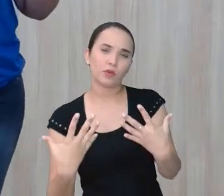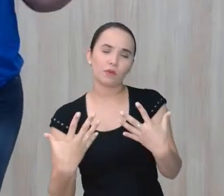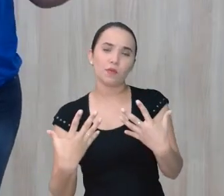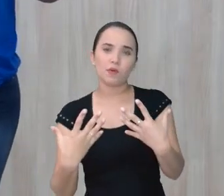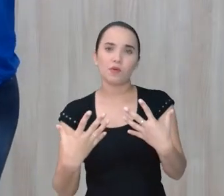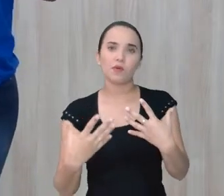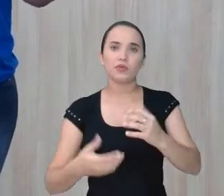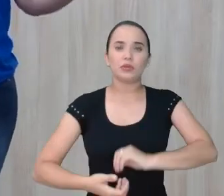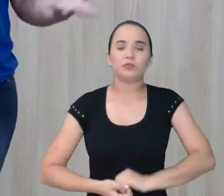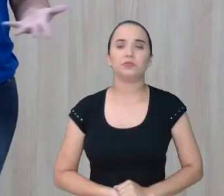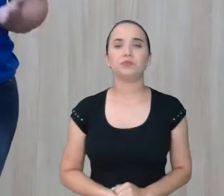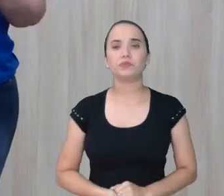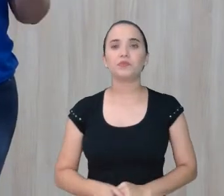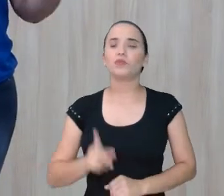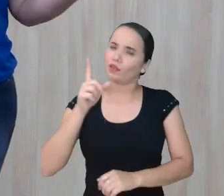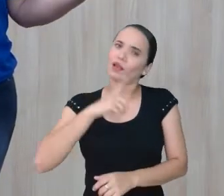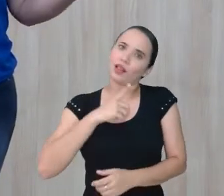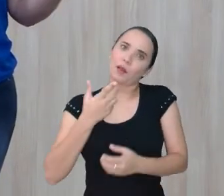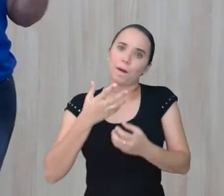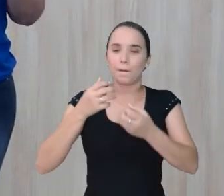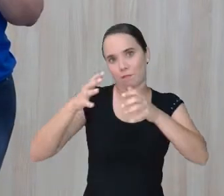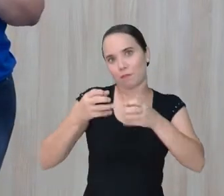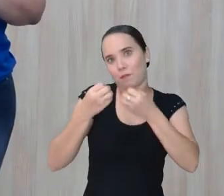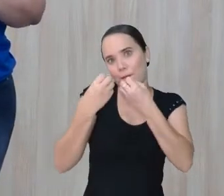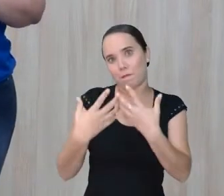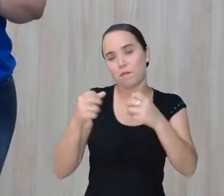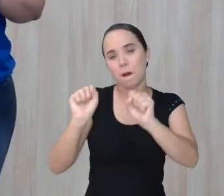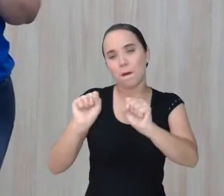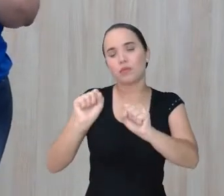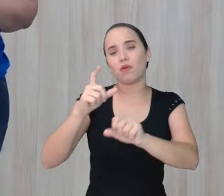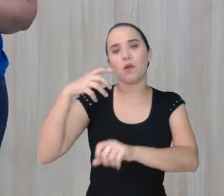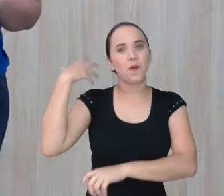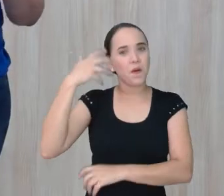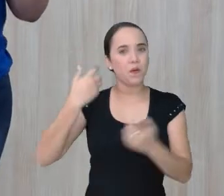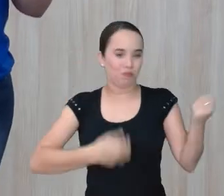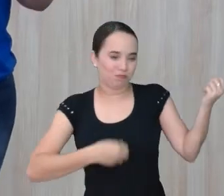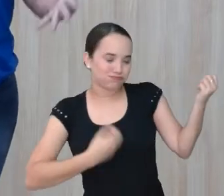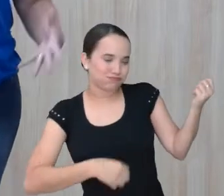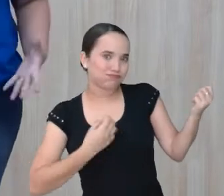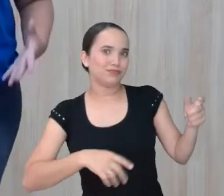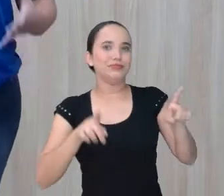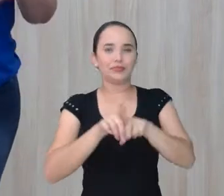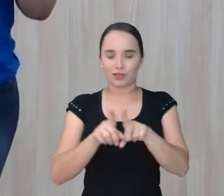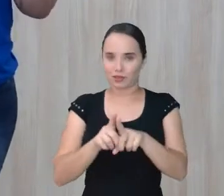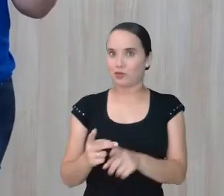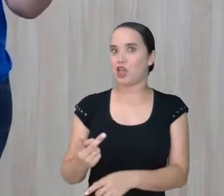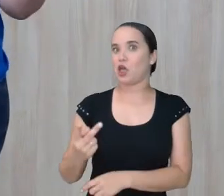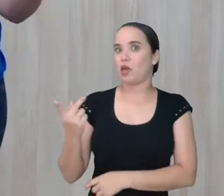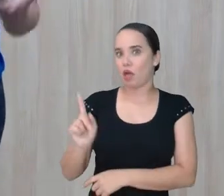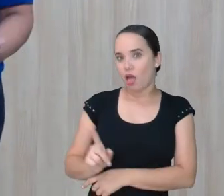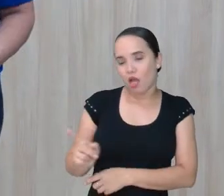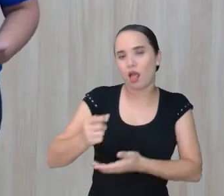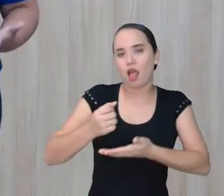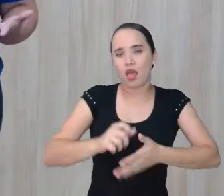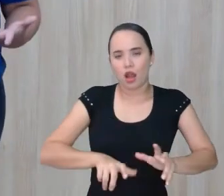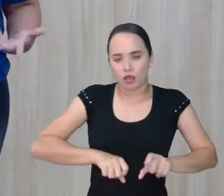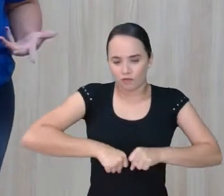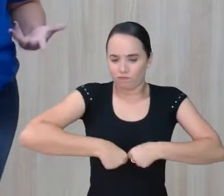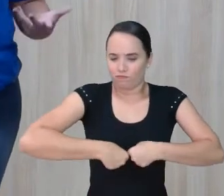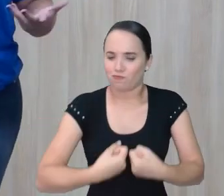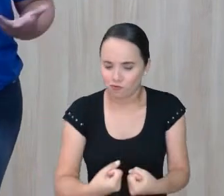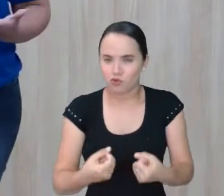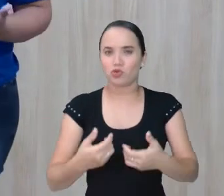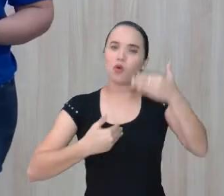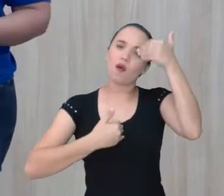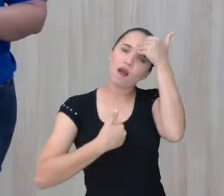falar de notícia boa, nada melhor do que ele cantando aí, tocando. Ele se esforçou bastante, agradeço a participação